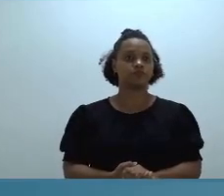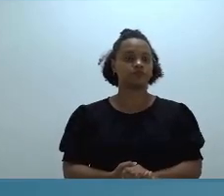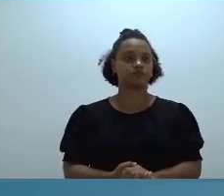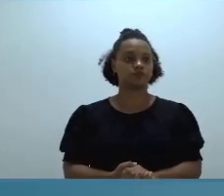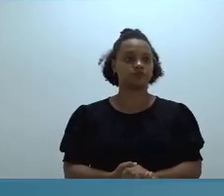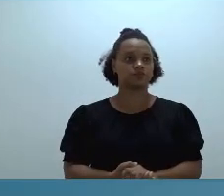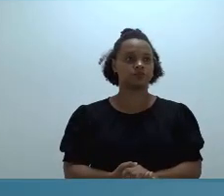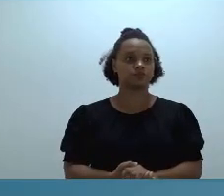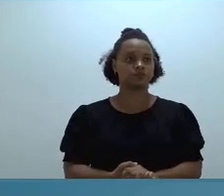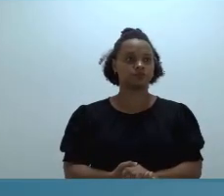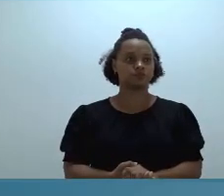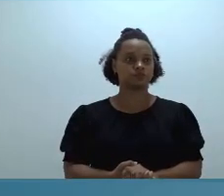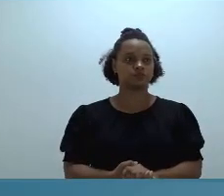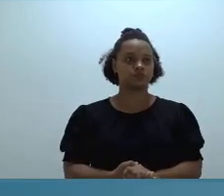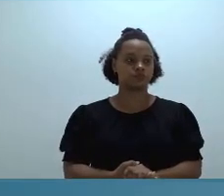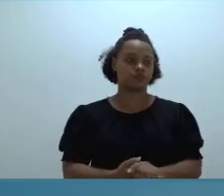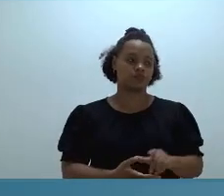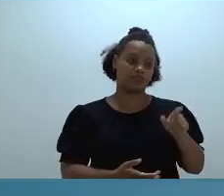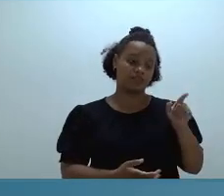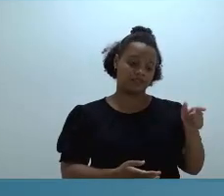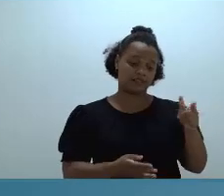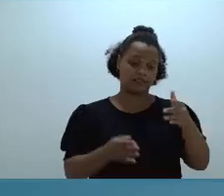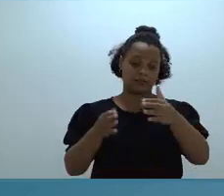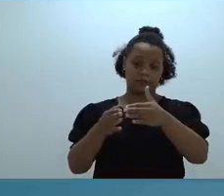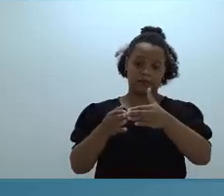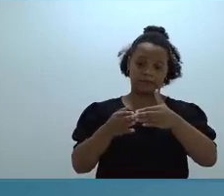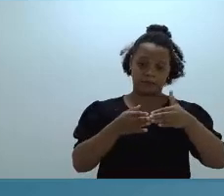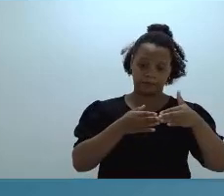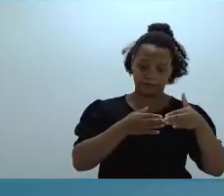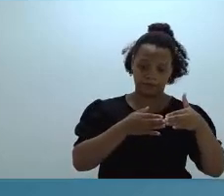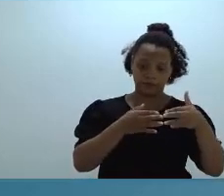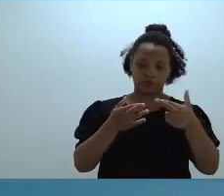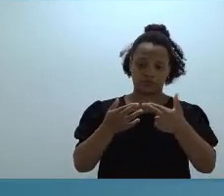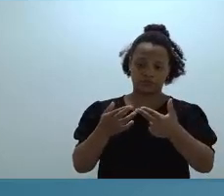Sobrevieram petições dos impetrantes, de número